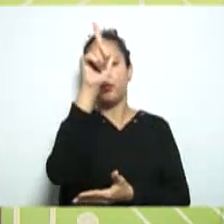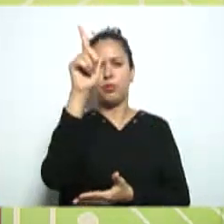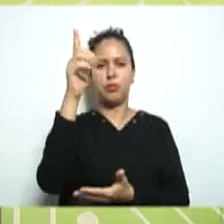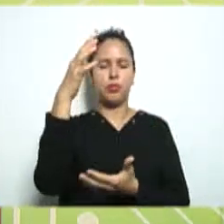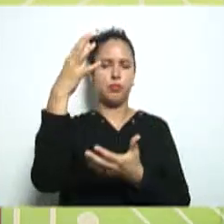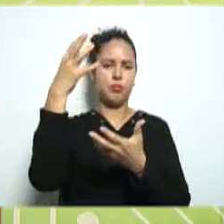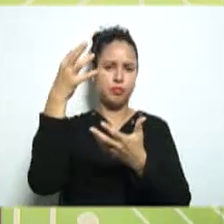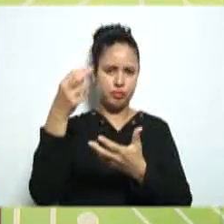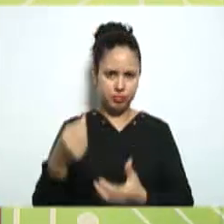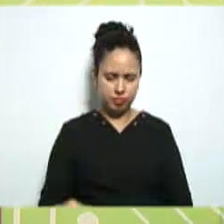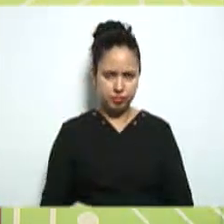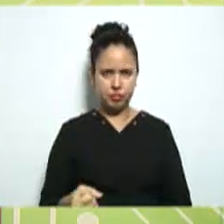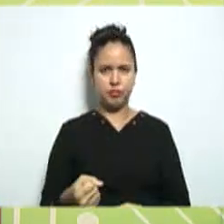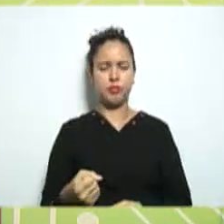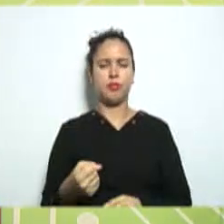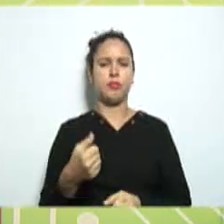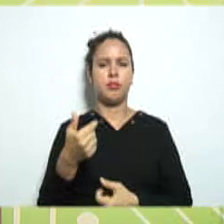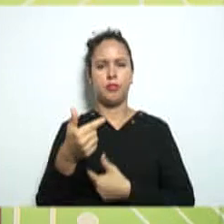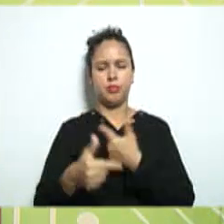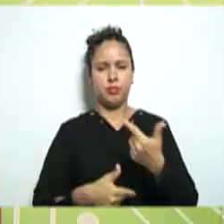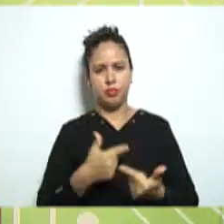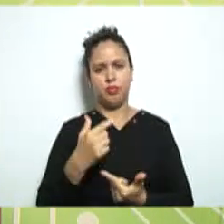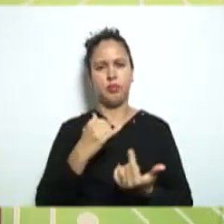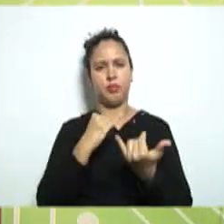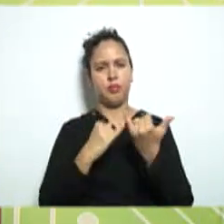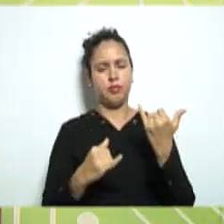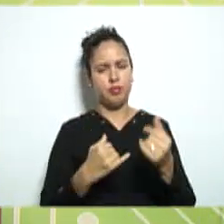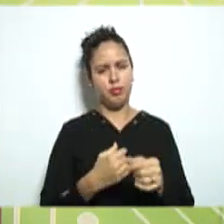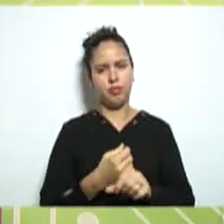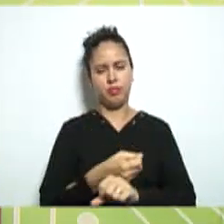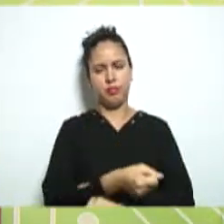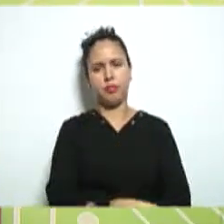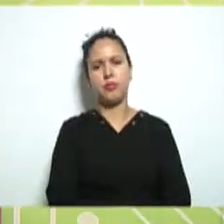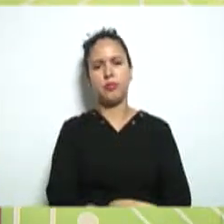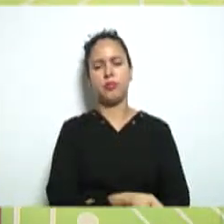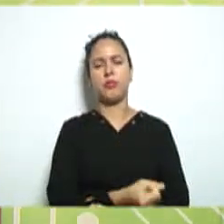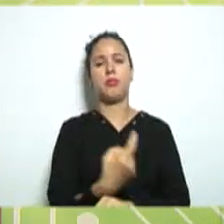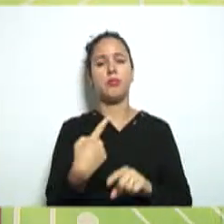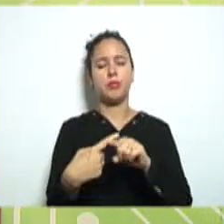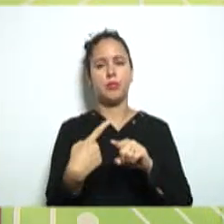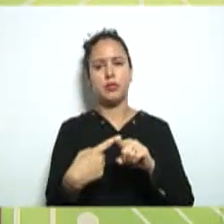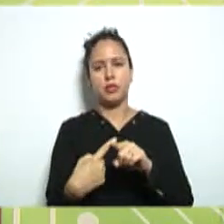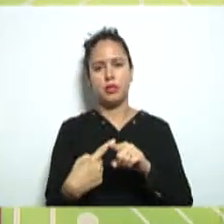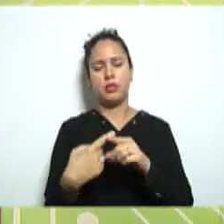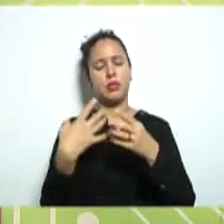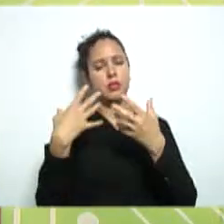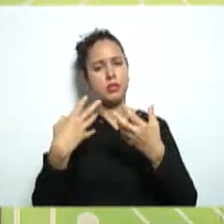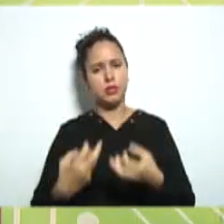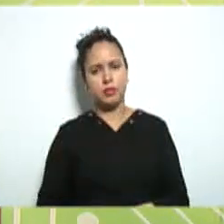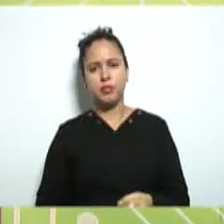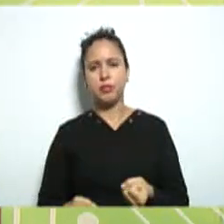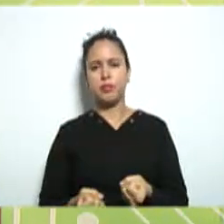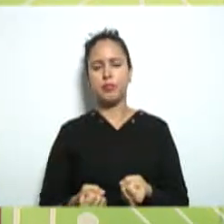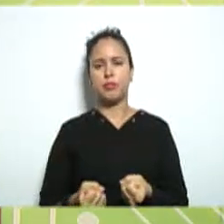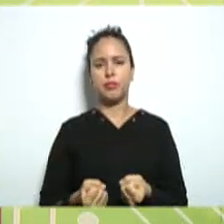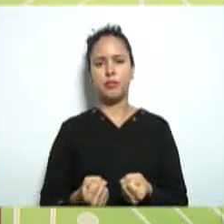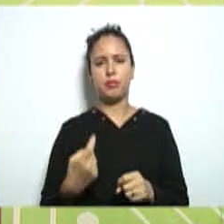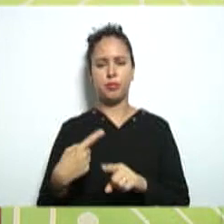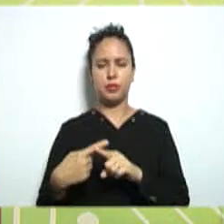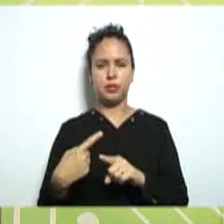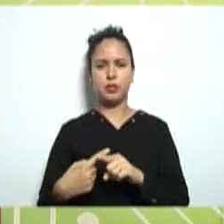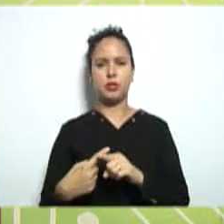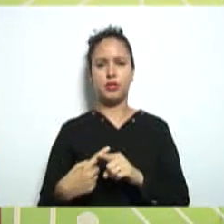encontrar novamente em outra situação de trabalho escravo, porque ela aceitou aquela situação de trabalho, porque